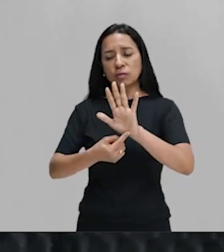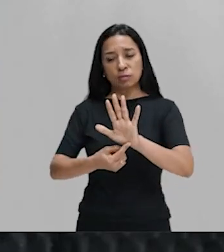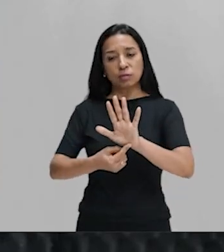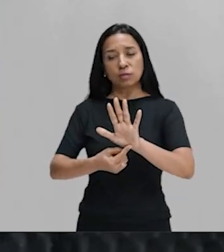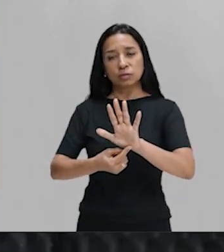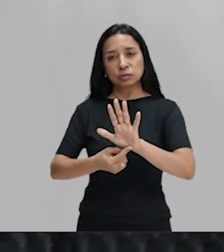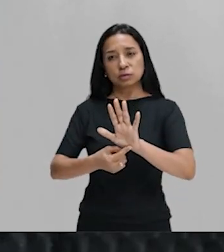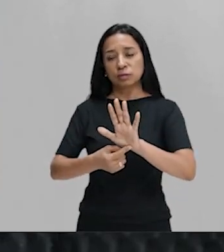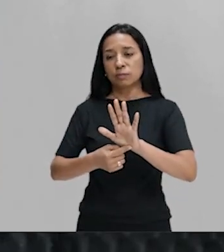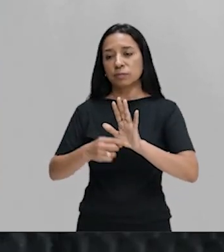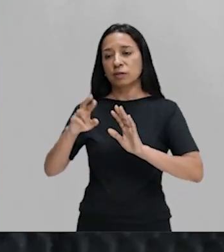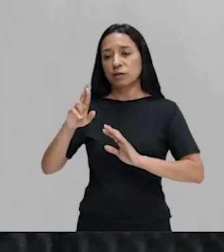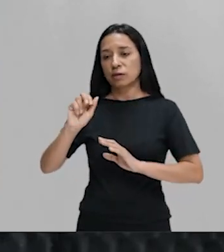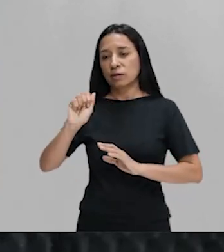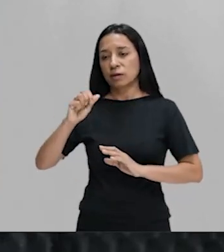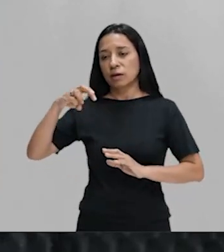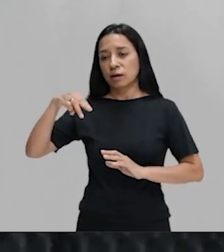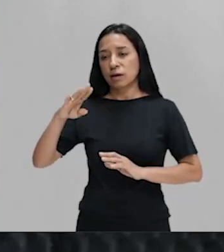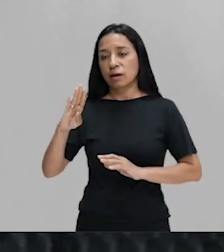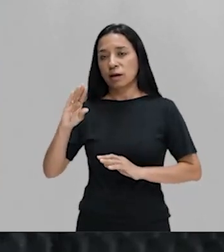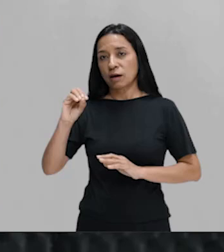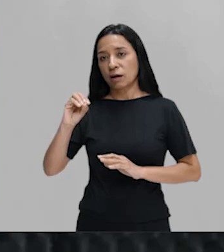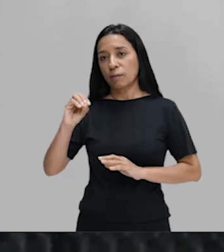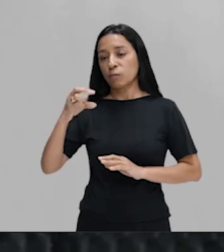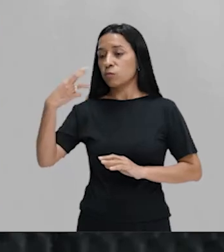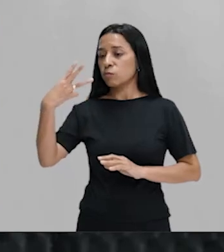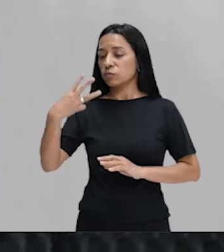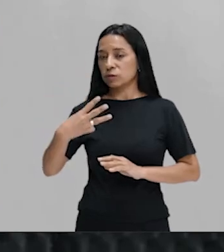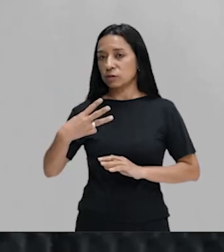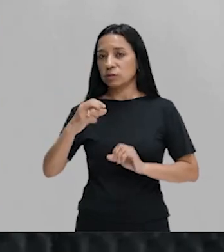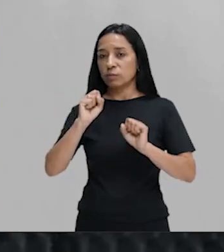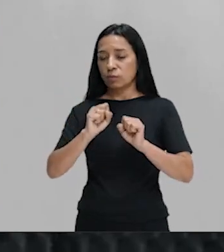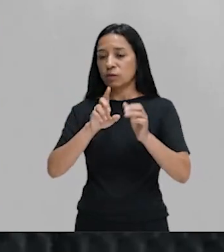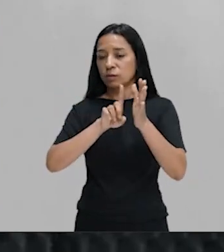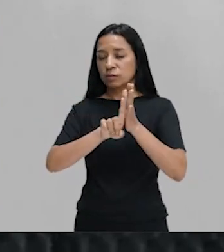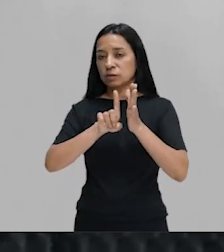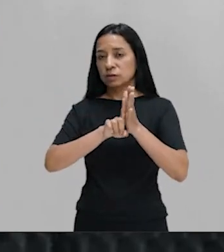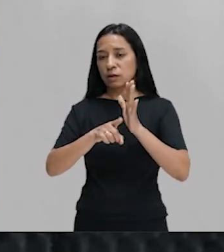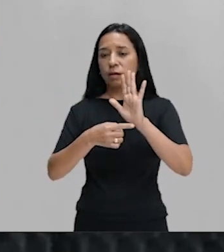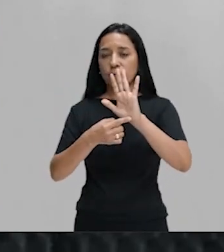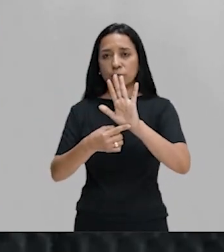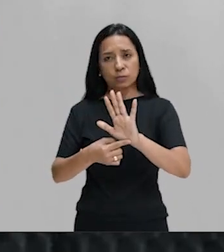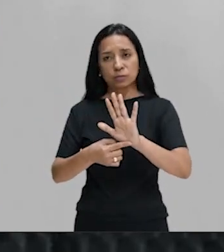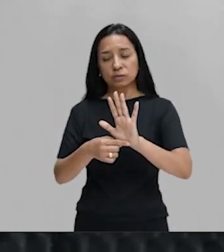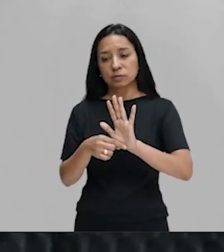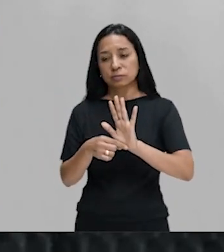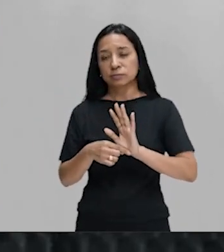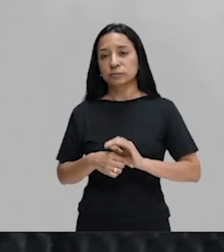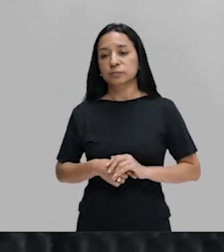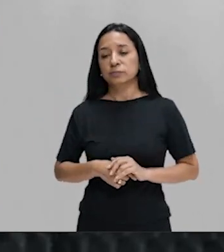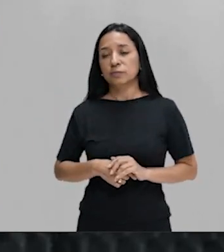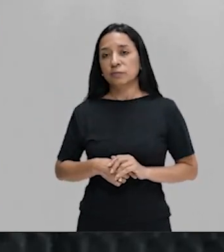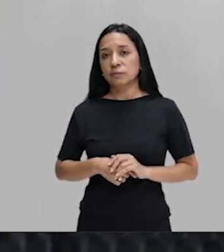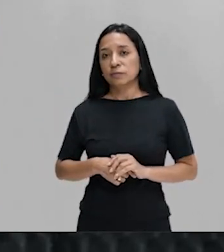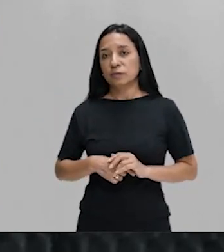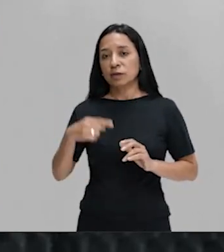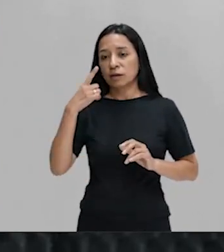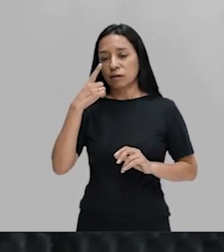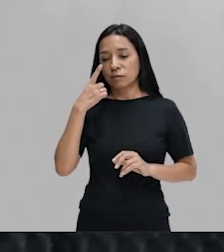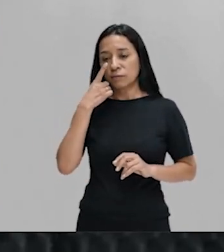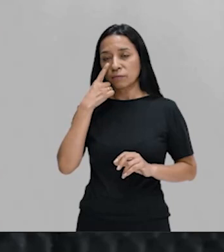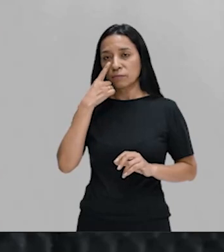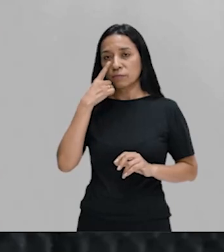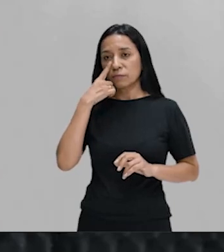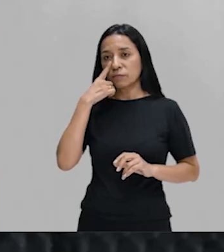até pesquisar esse filme, né? Depois dá uma olhadinha. Rambo 3 mostra isso, né? Você vê os Estados